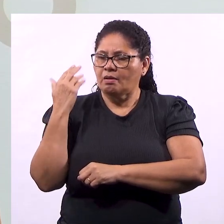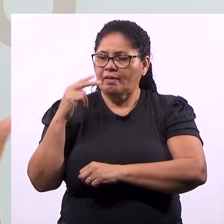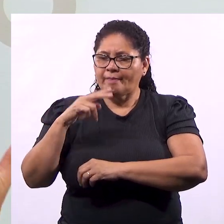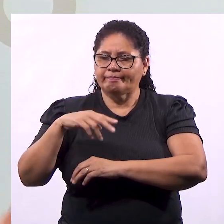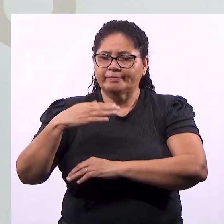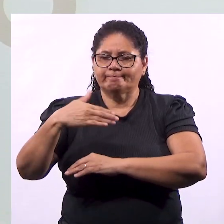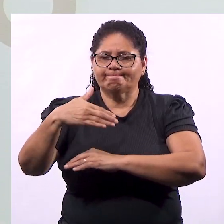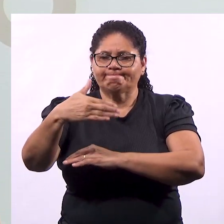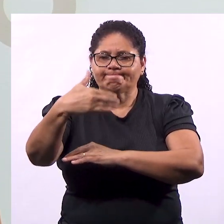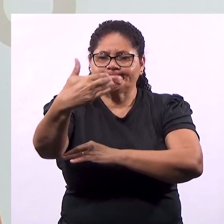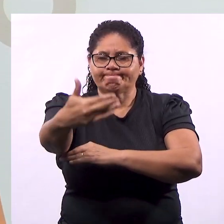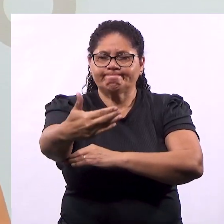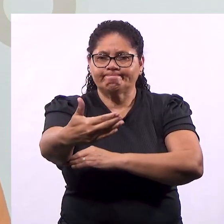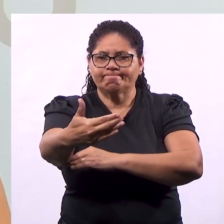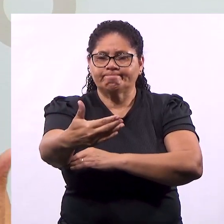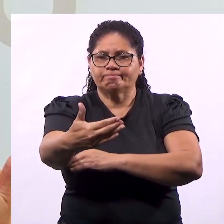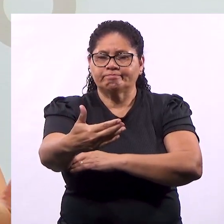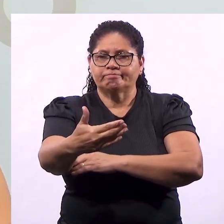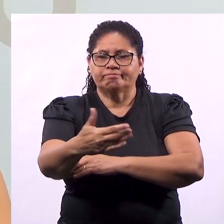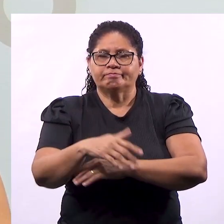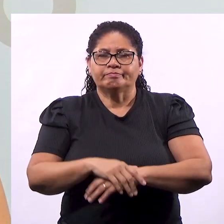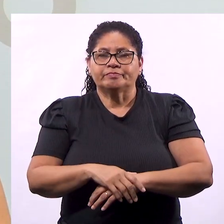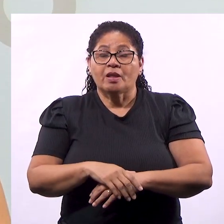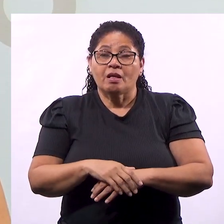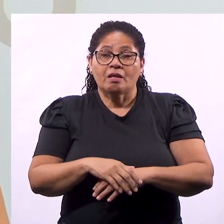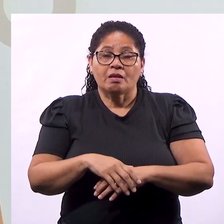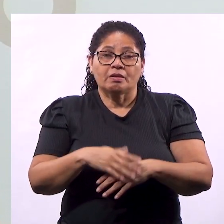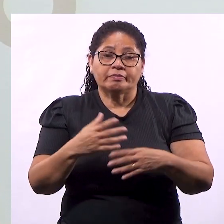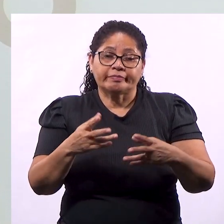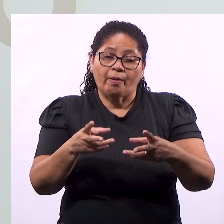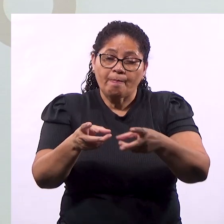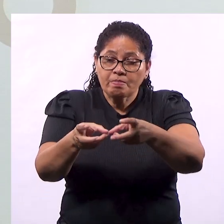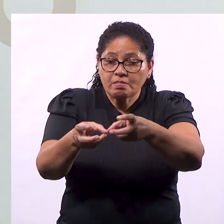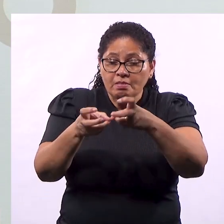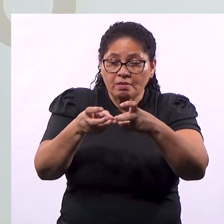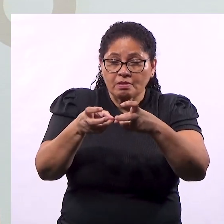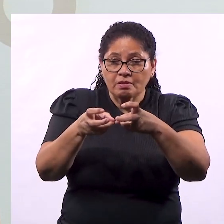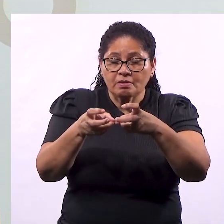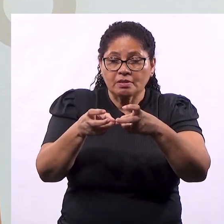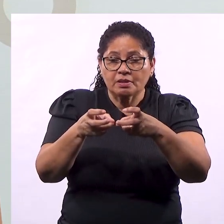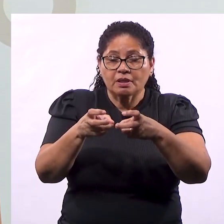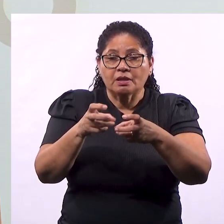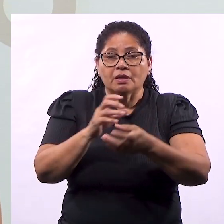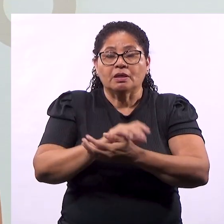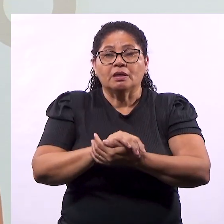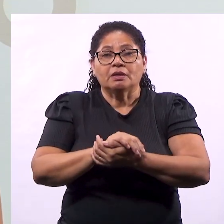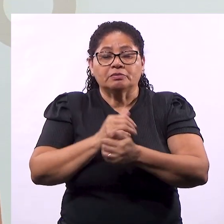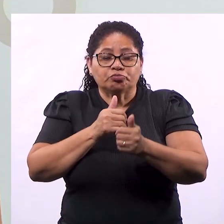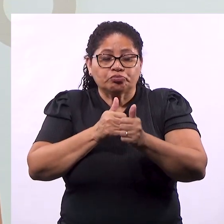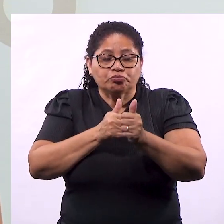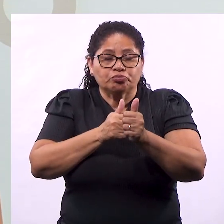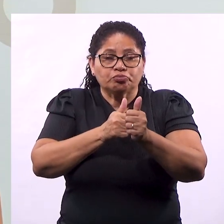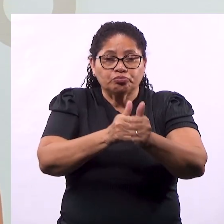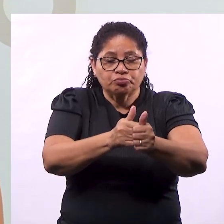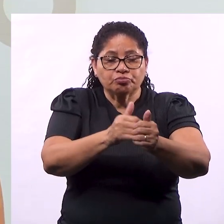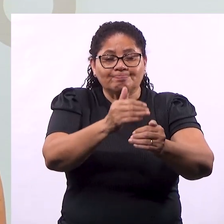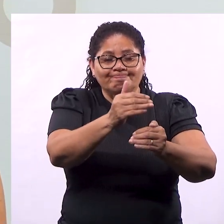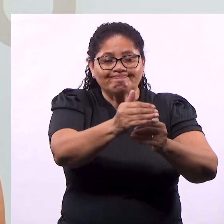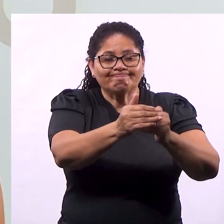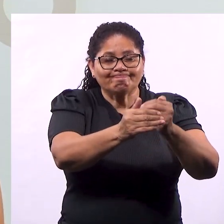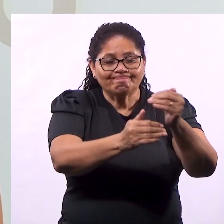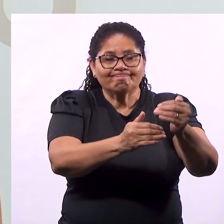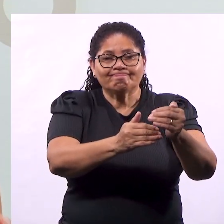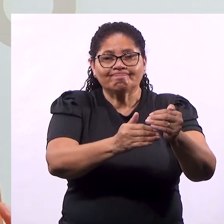é prospectivo porque eu estou olhando para a formação e nessa perspectiva eu vou a acompanhar